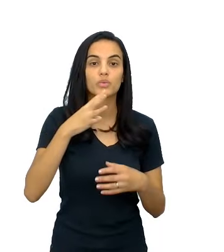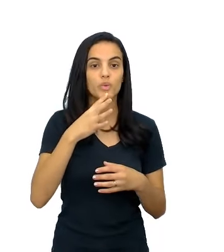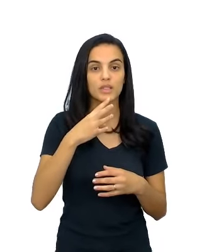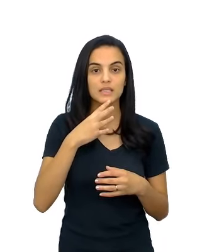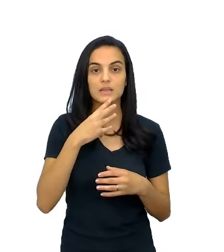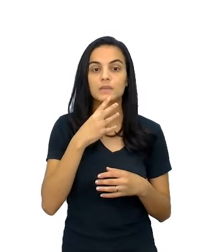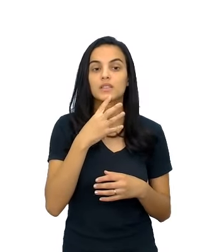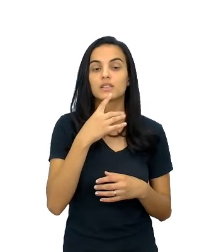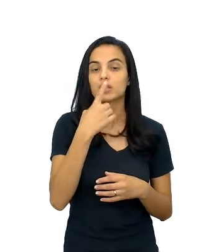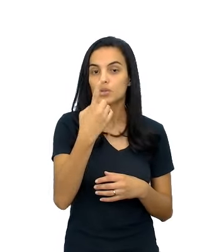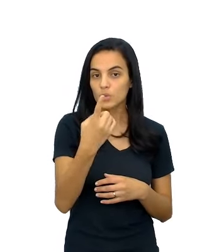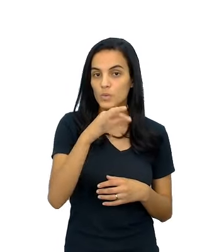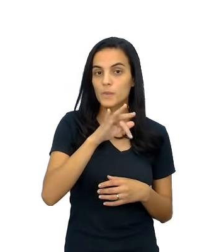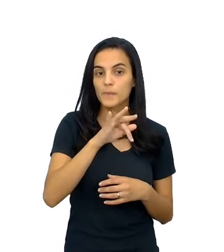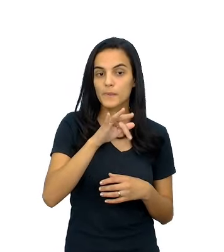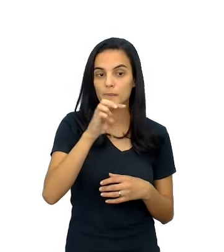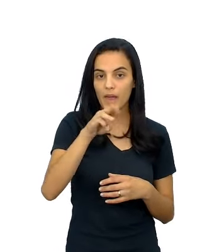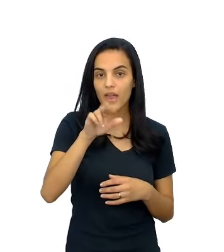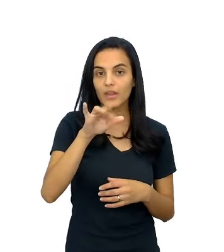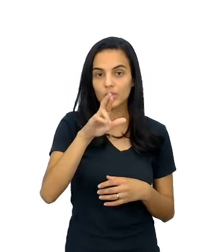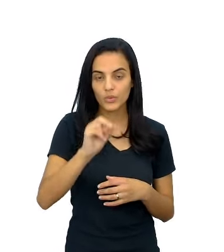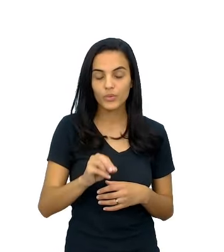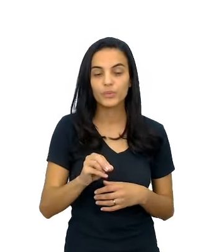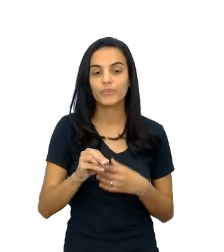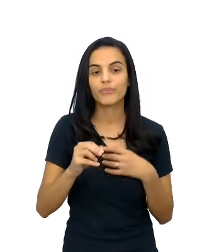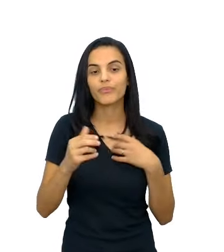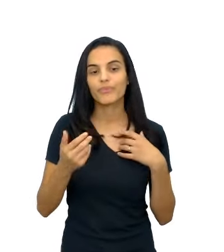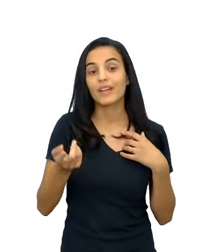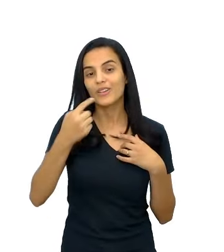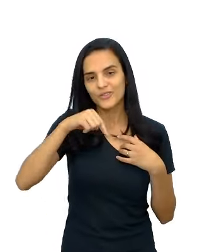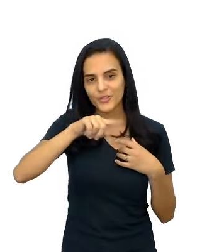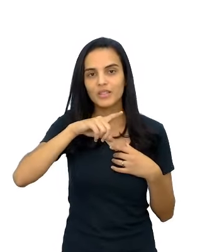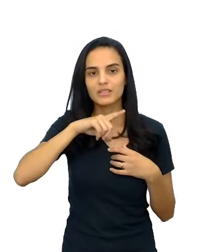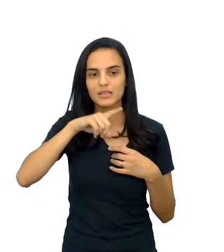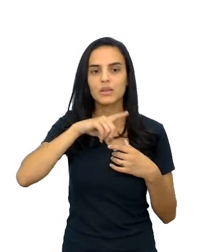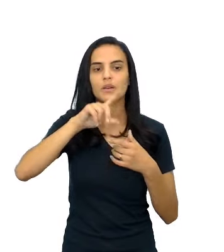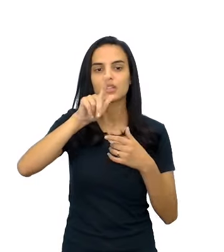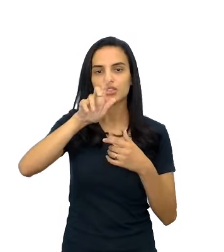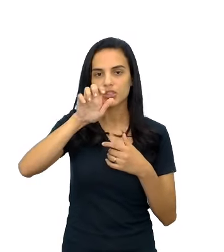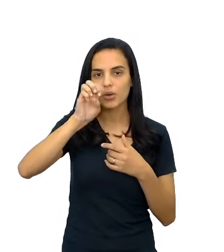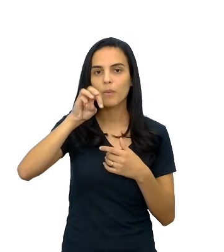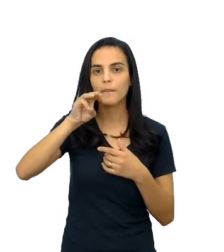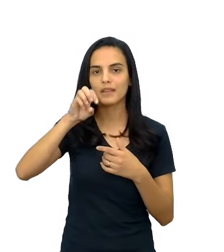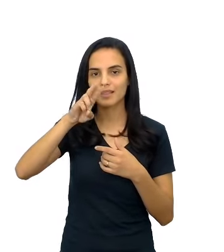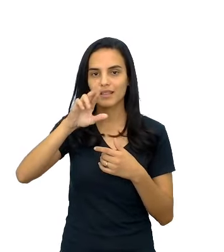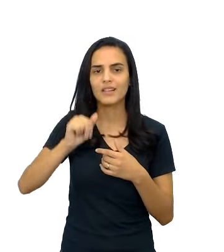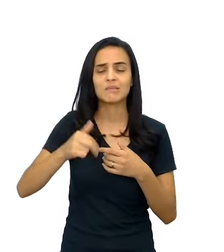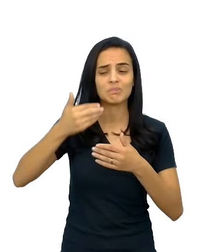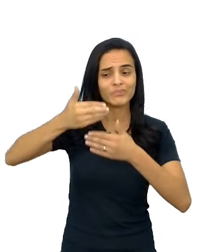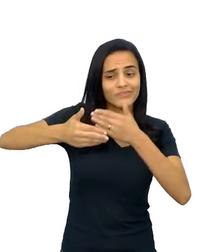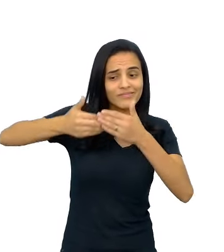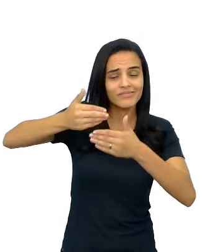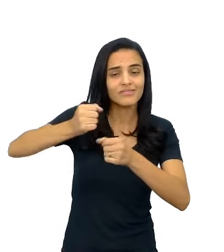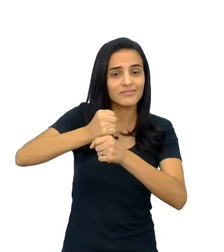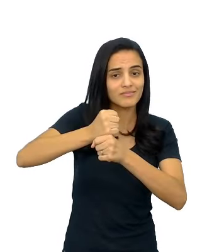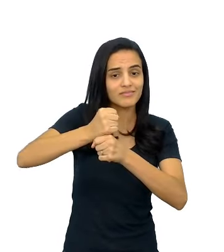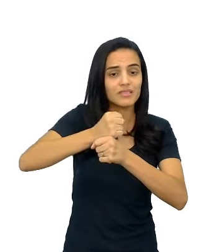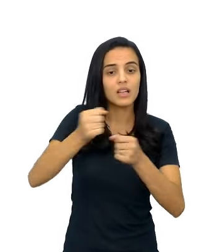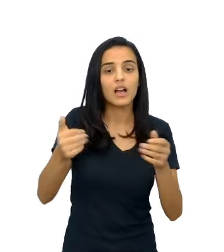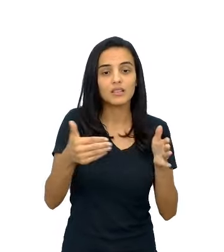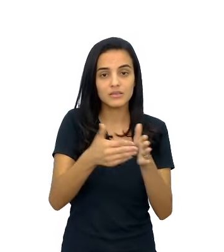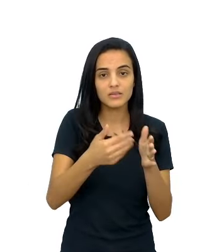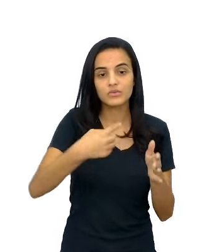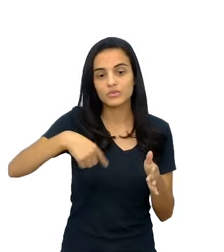conhecimento geométrico, né. Então, nós tivemos a geometria renegada aí durante muito tempo, né, até